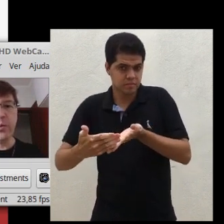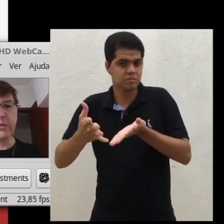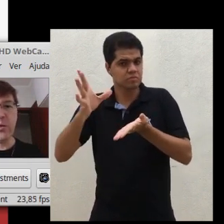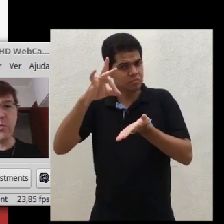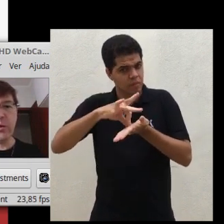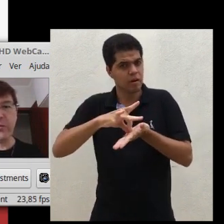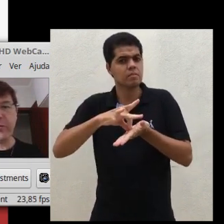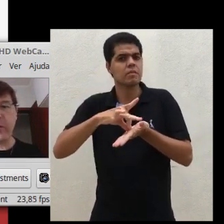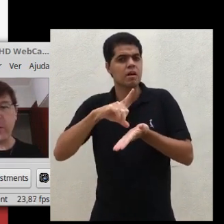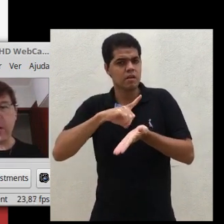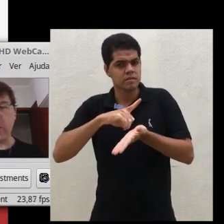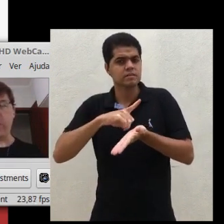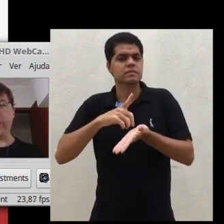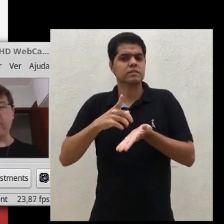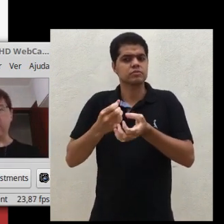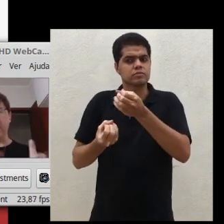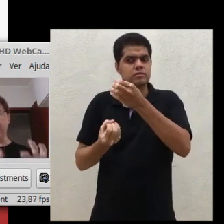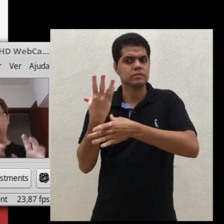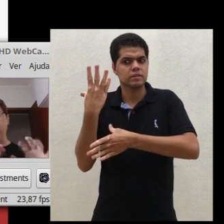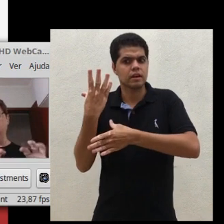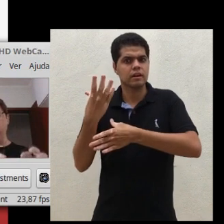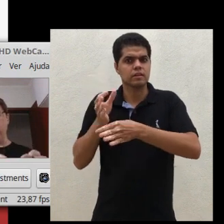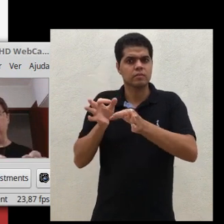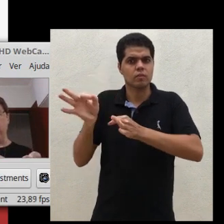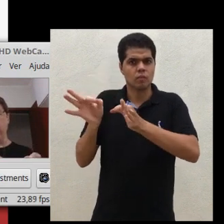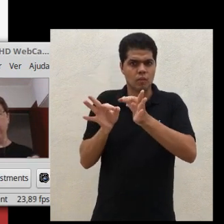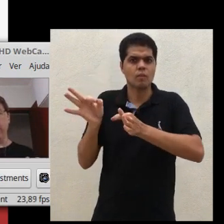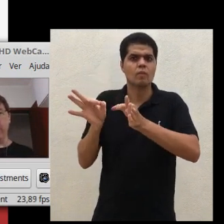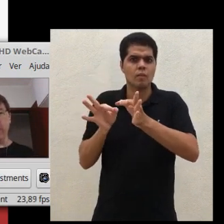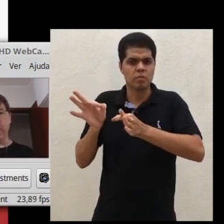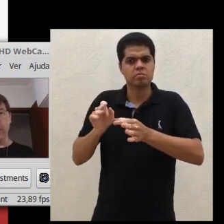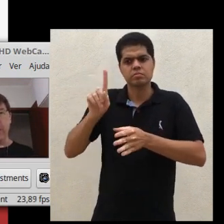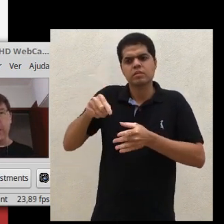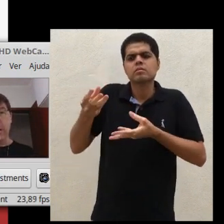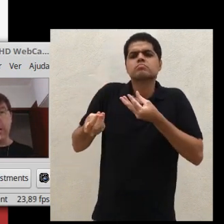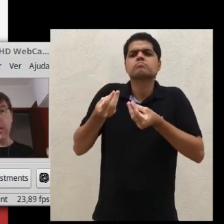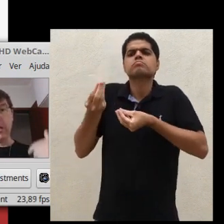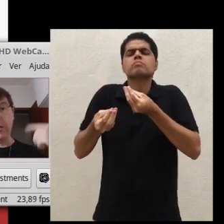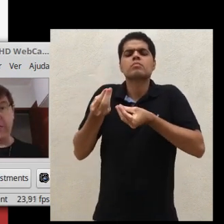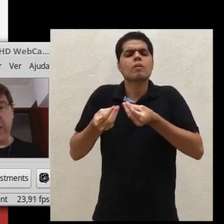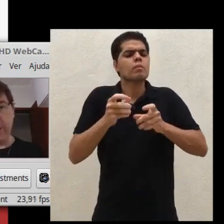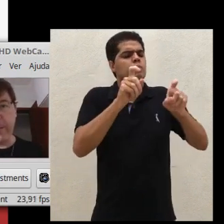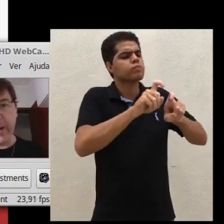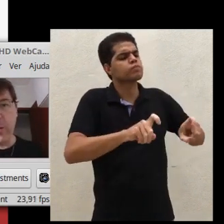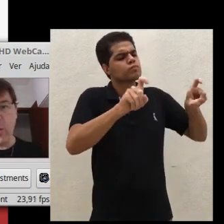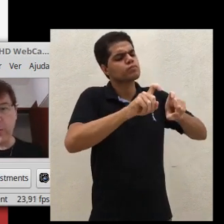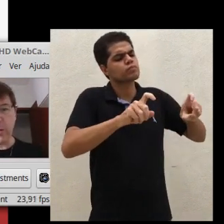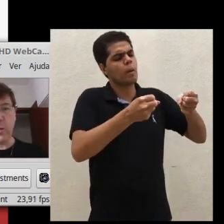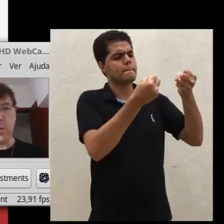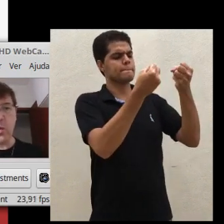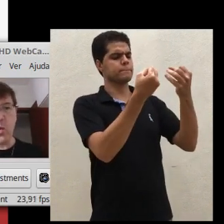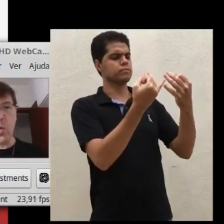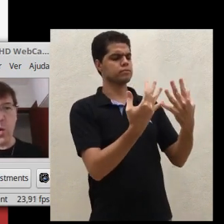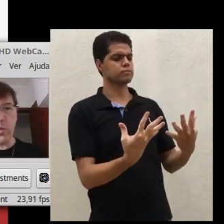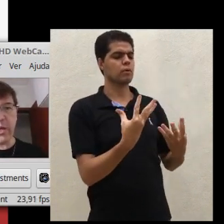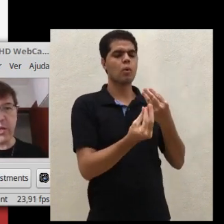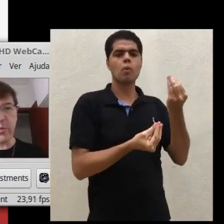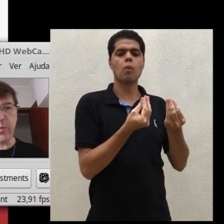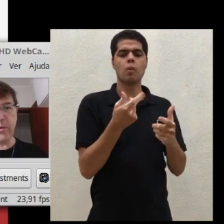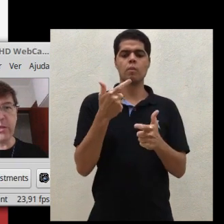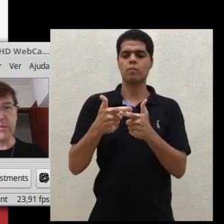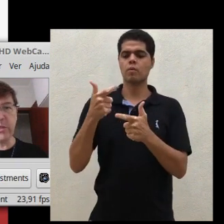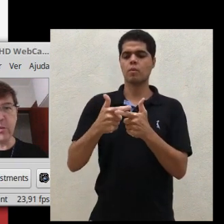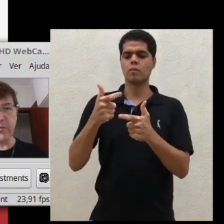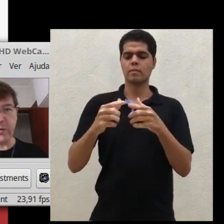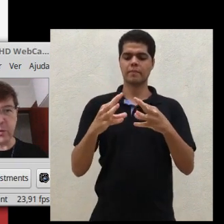Existe um procedimento formal para você escrever um programa que fala para o computador como que aquele